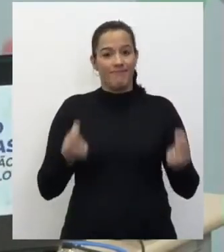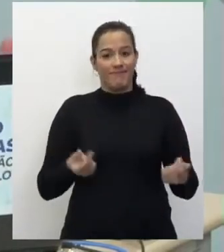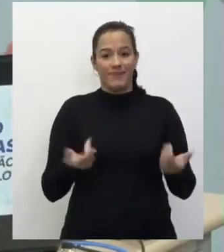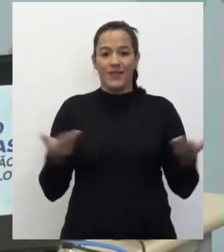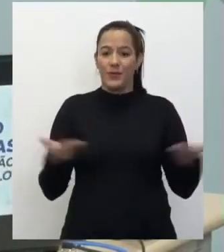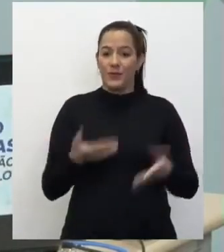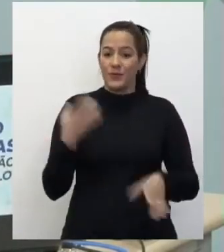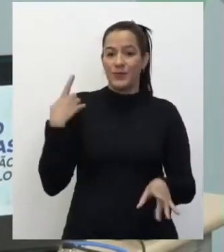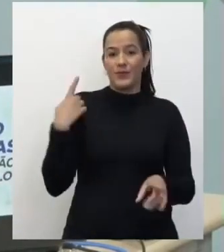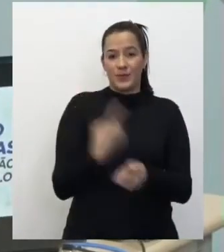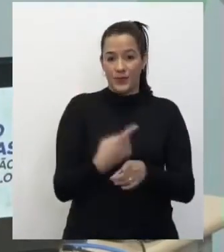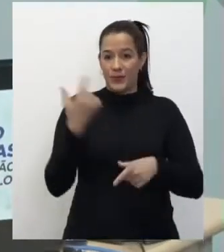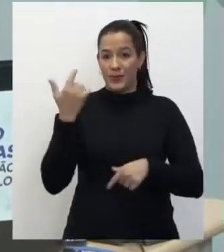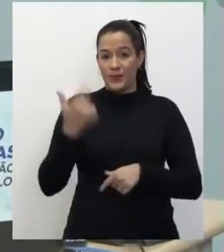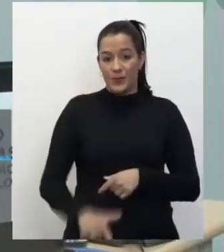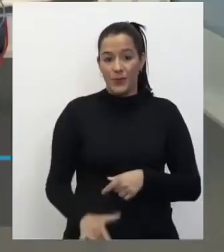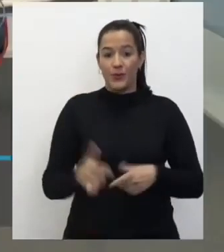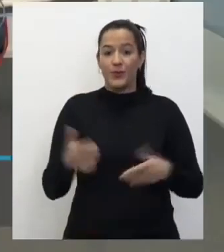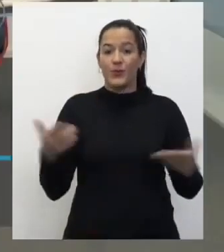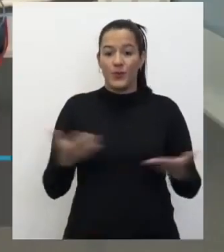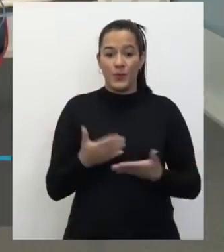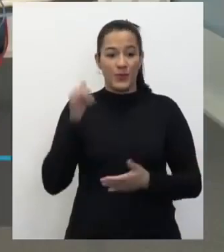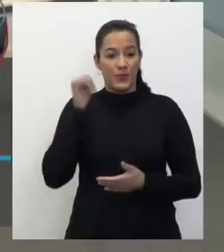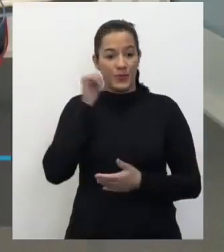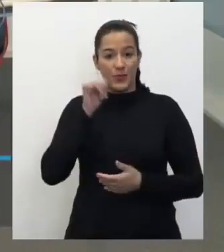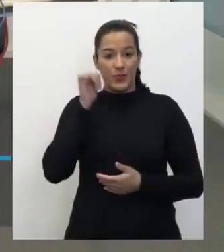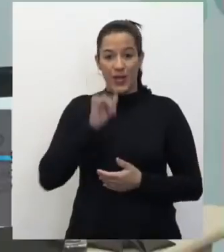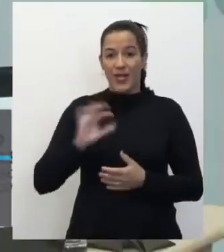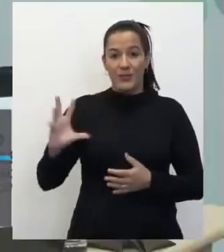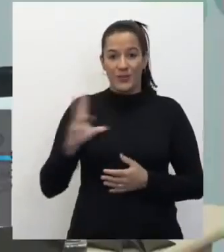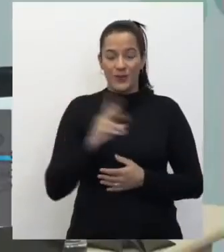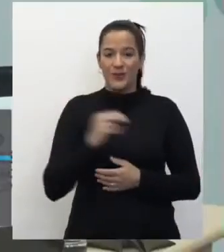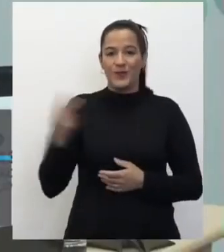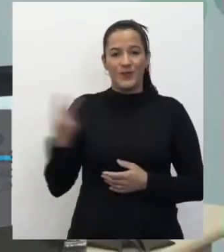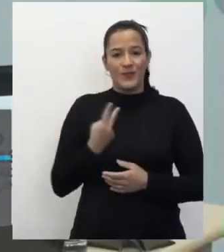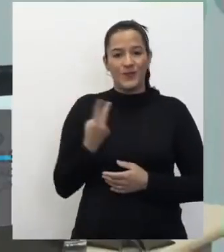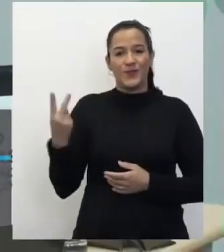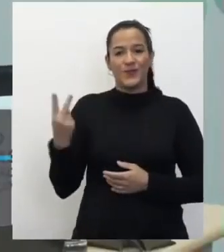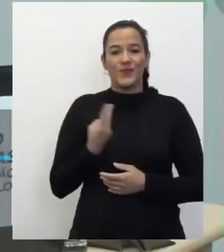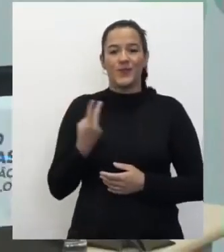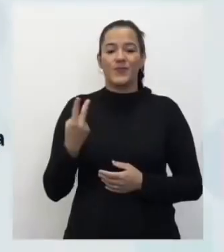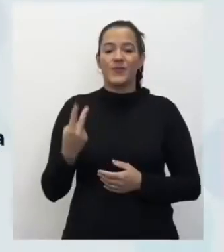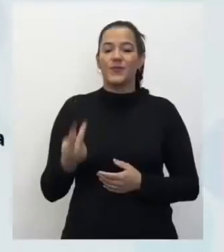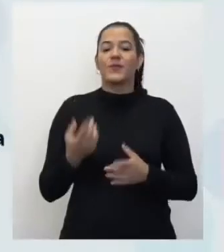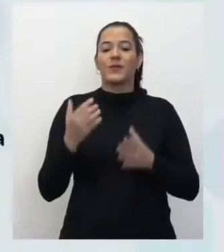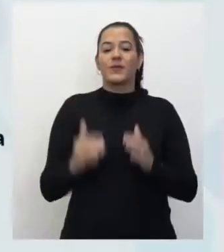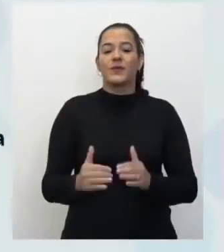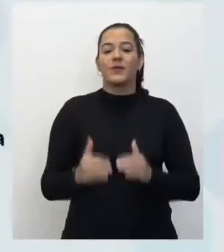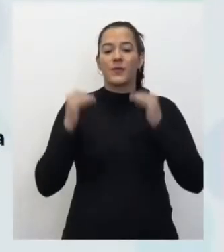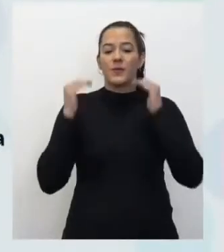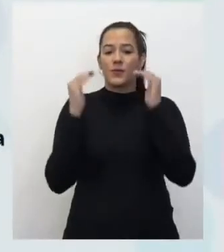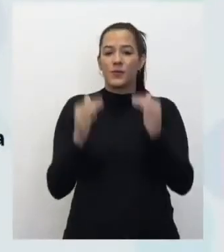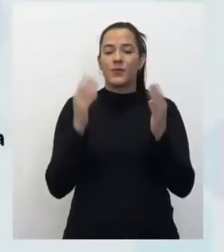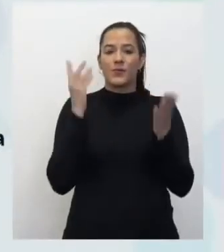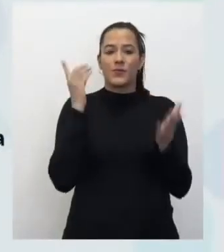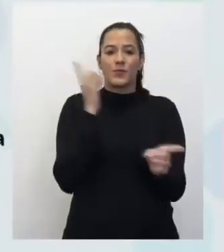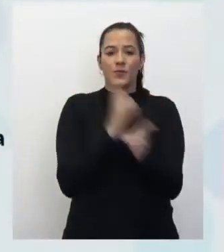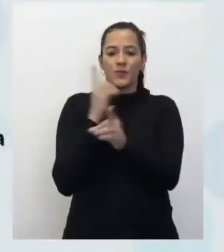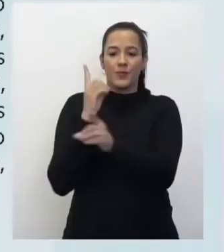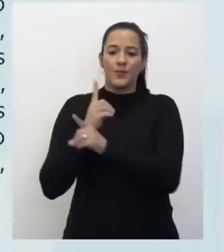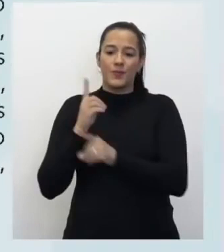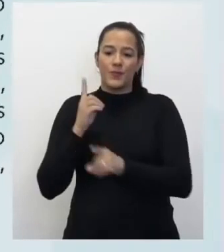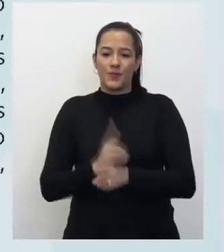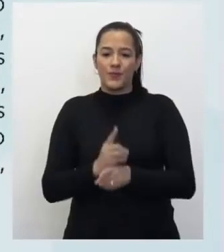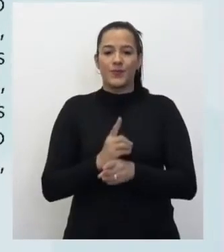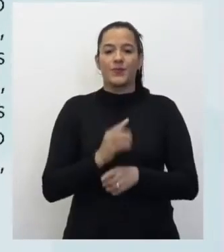peso mulheres, certo, Mônica? E o título da nossa aula é Os Grandes Encontros na Ficção. Qual o tema que